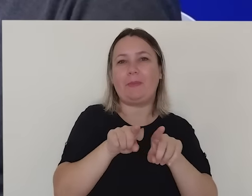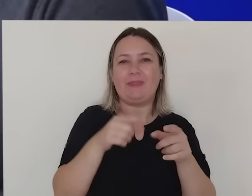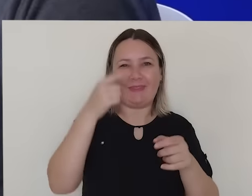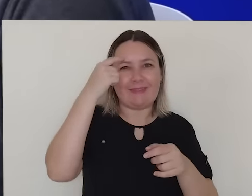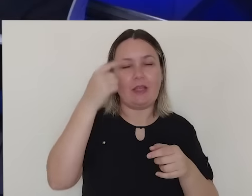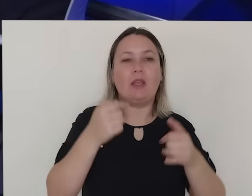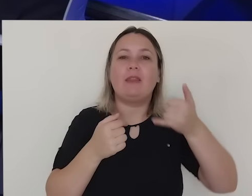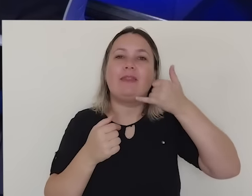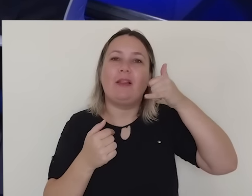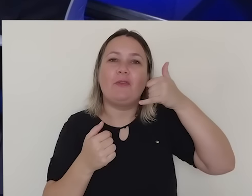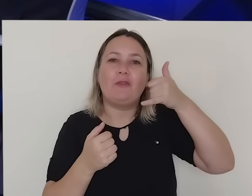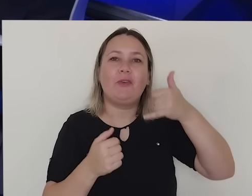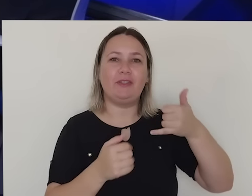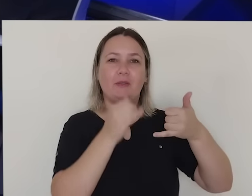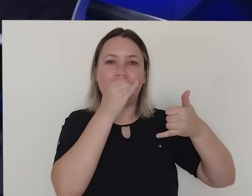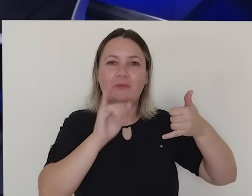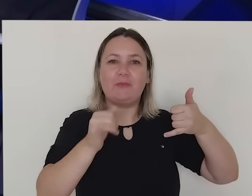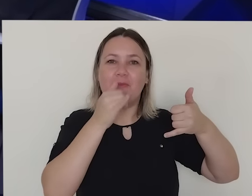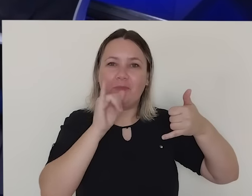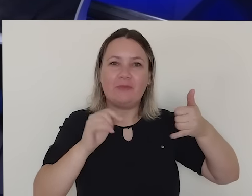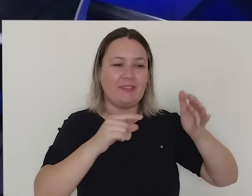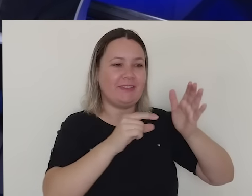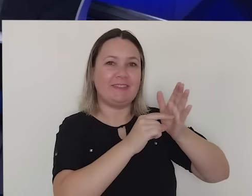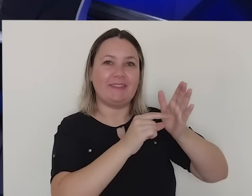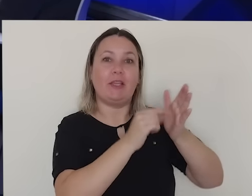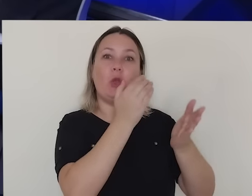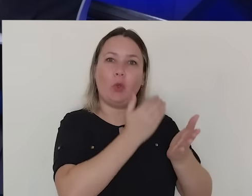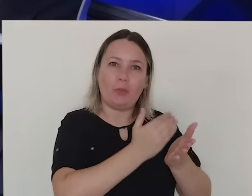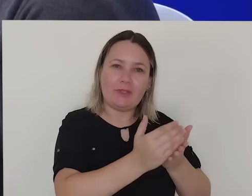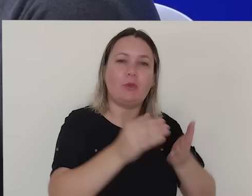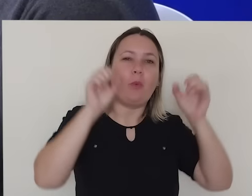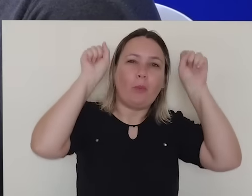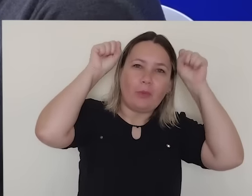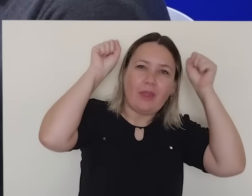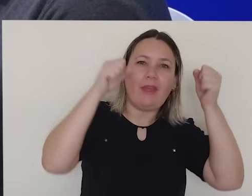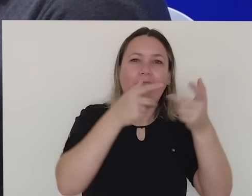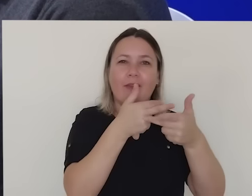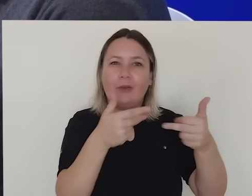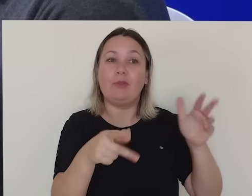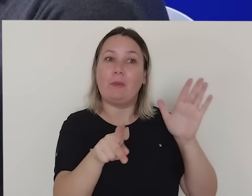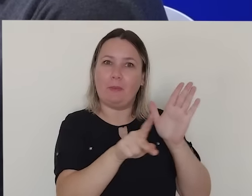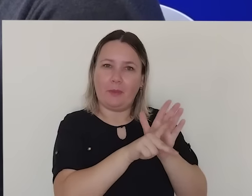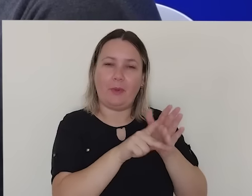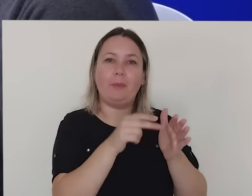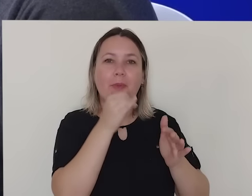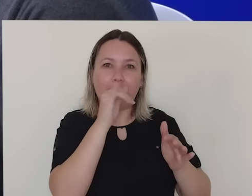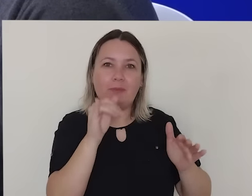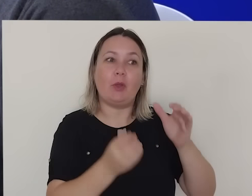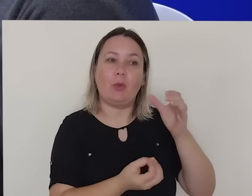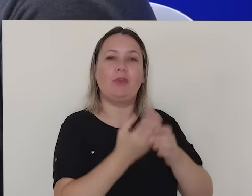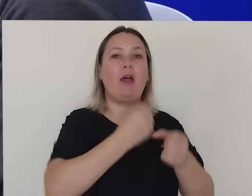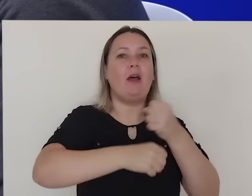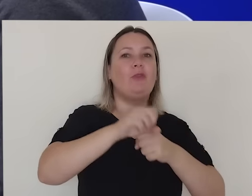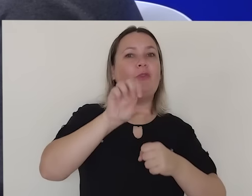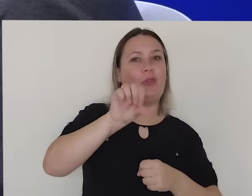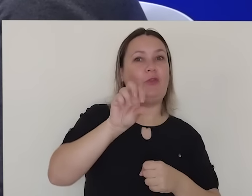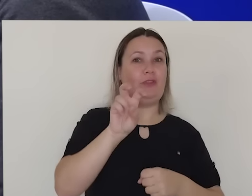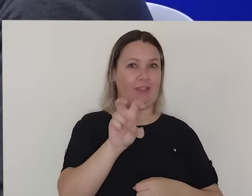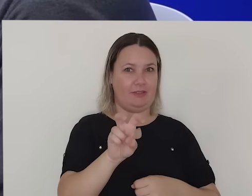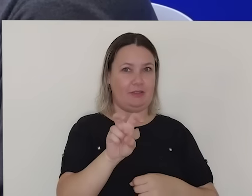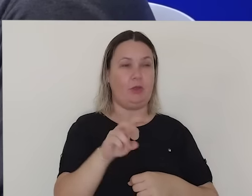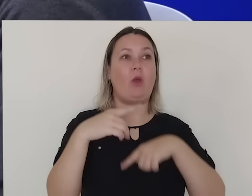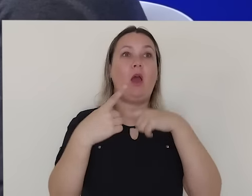da década de 90 ou bonecas brinquedos e coisas do gênero e ela evolui na cadeia da eletricidade a